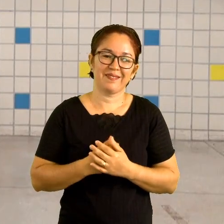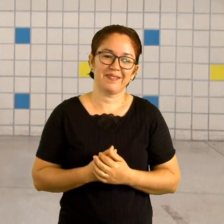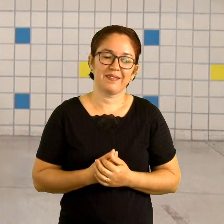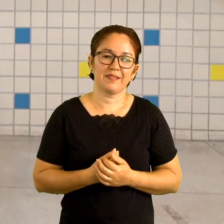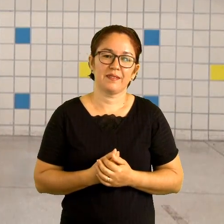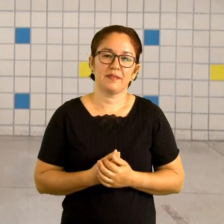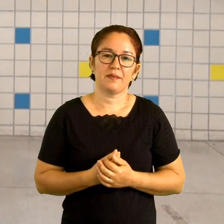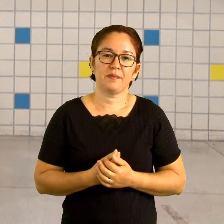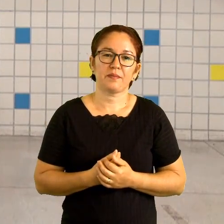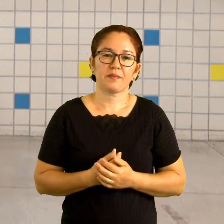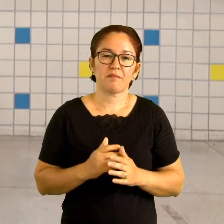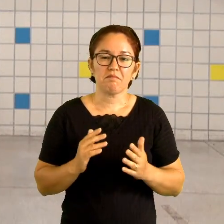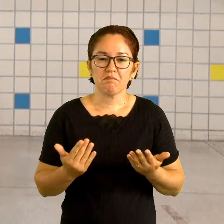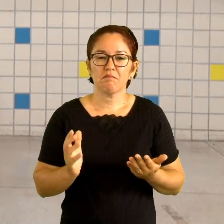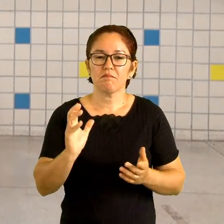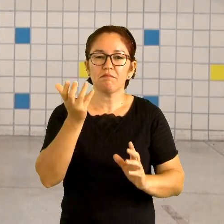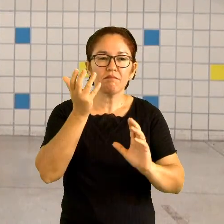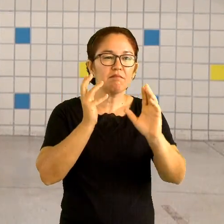em todo o enredo?